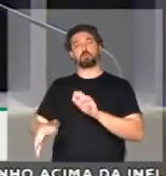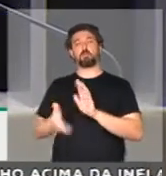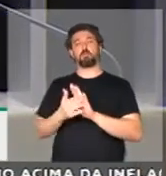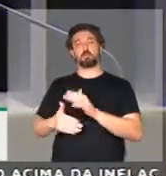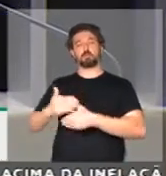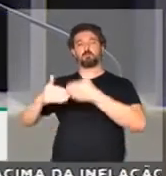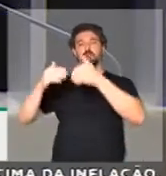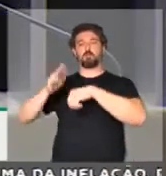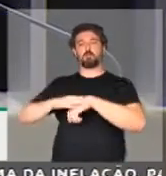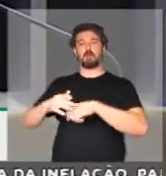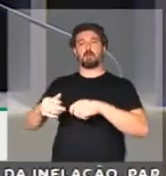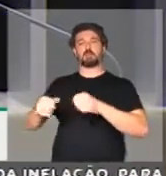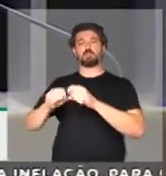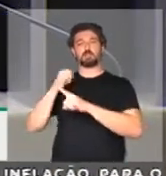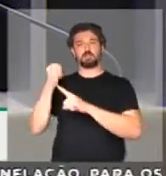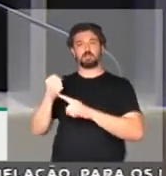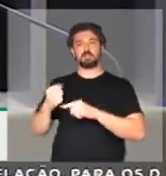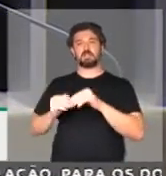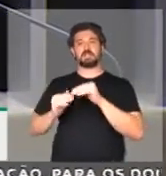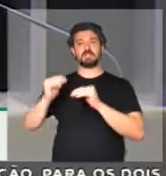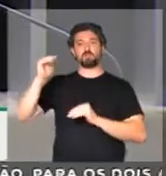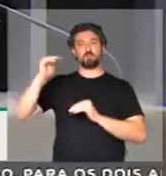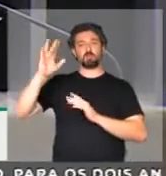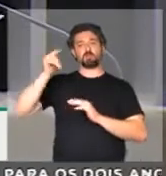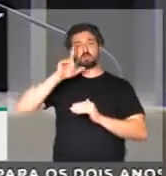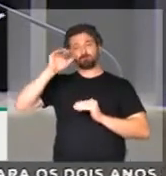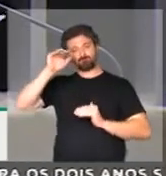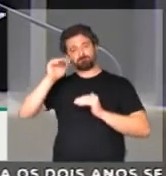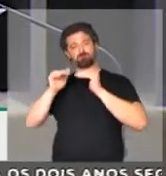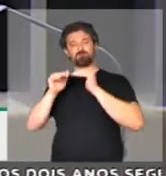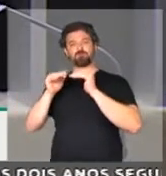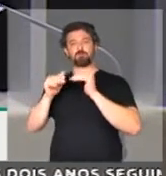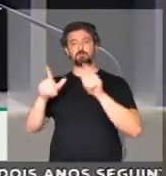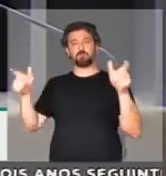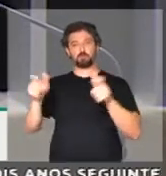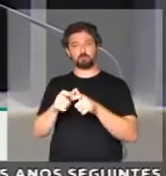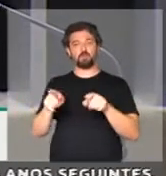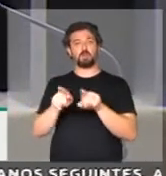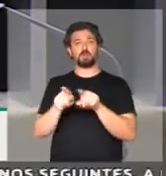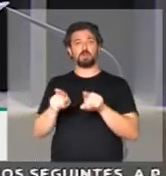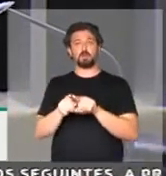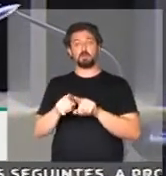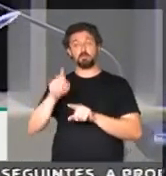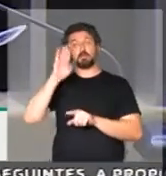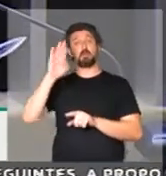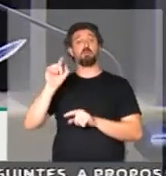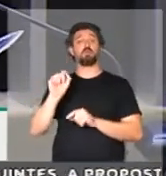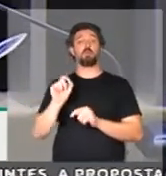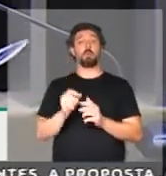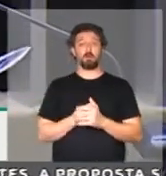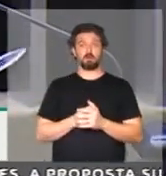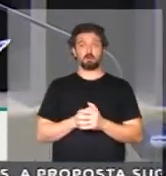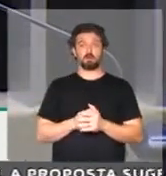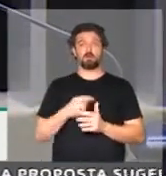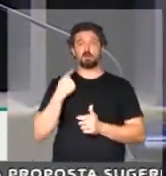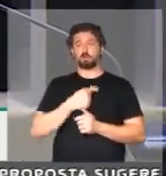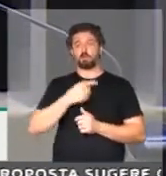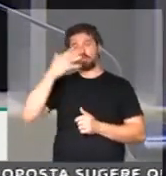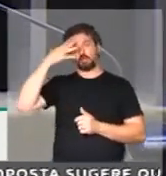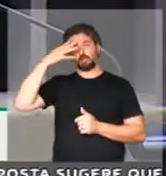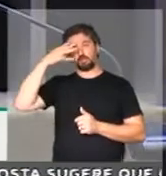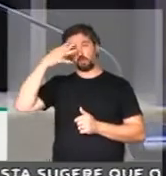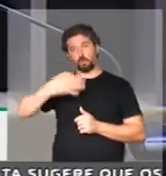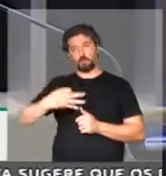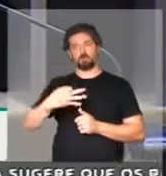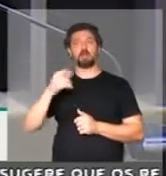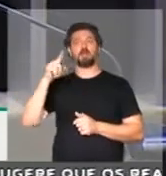e redução das desigualdades sociais e a redução, acima de tudo, daquilo que entendemos que é uma das grandes